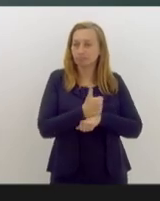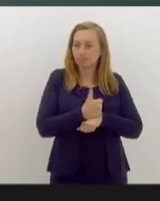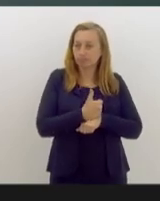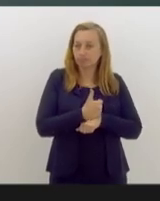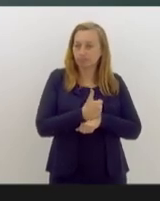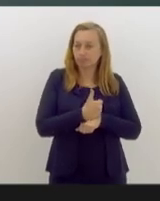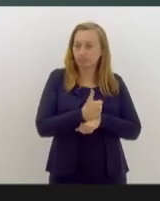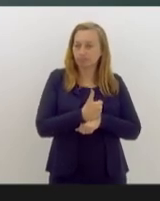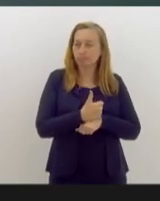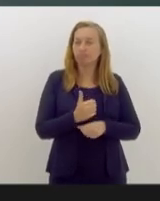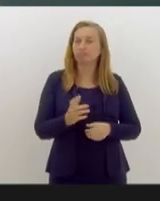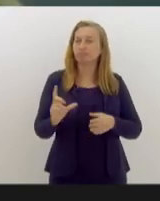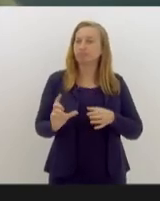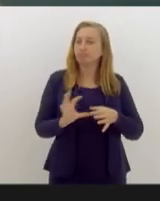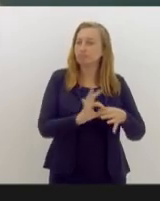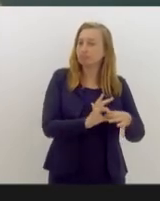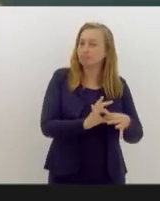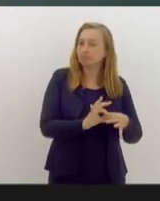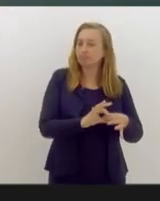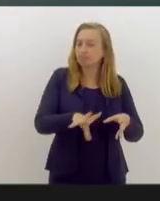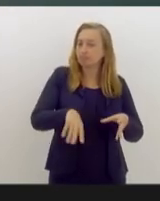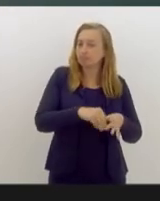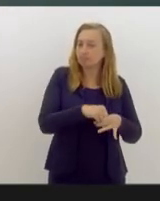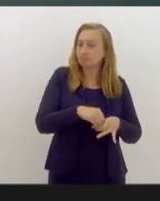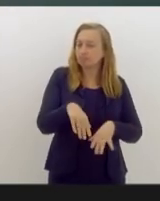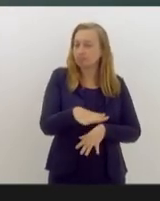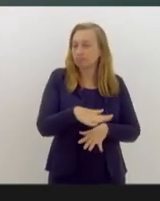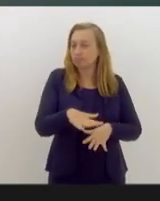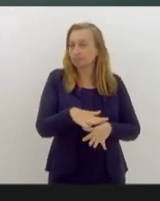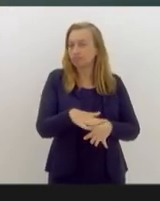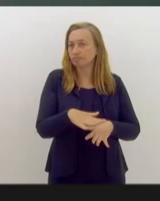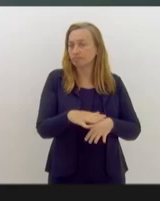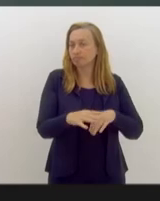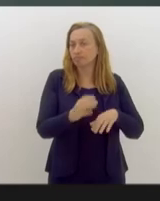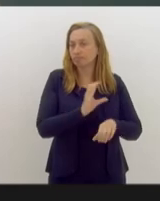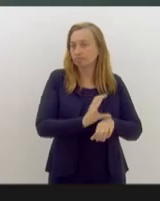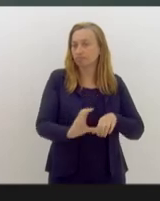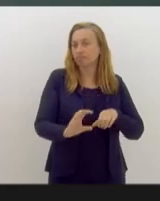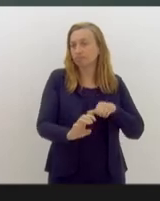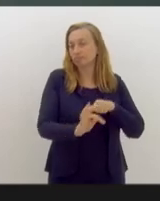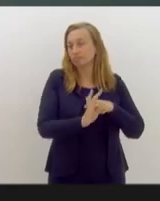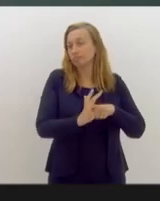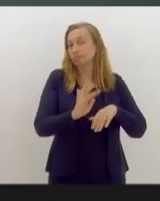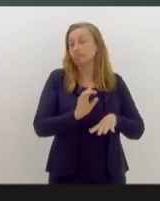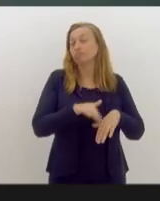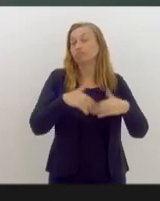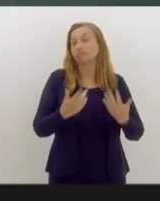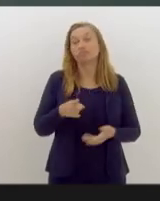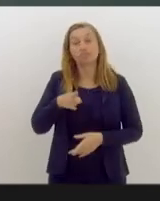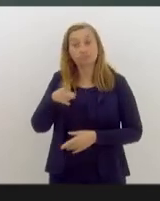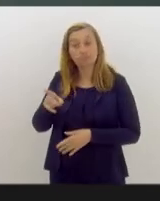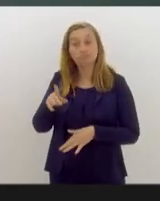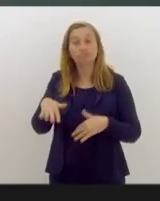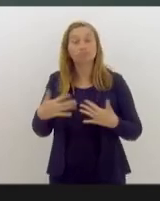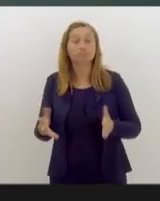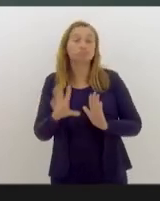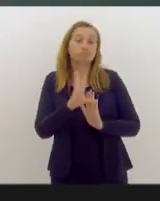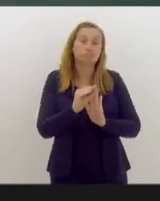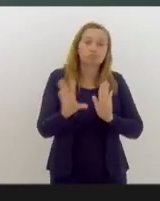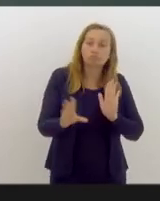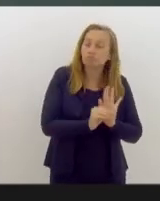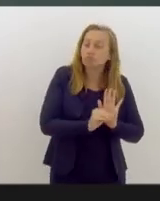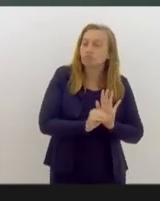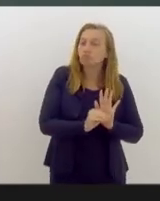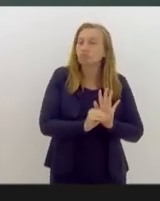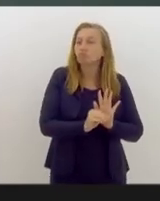estão regrados dentro de um catálogo nacional de curso técnico. Portanto, lá diz qual é o conteúdo, qual